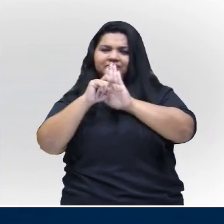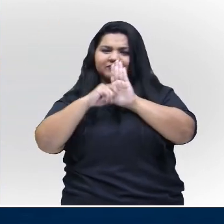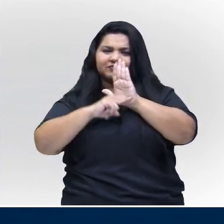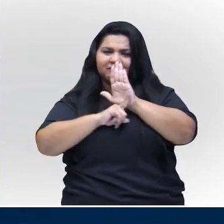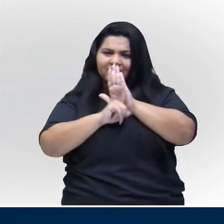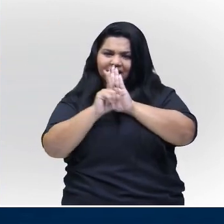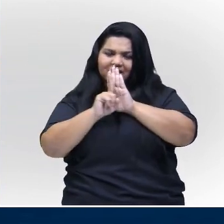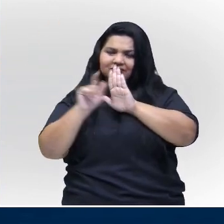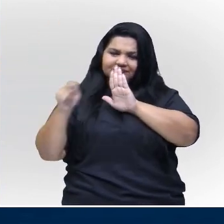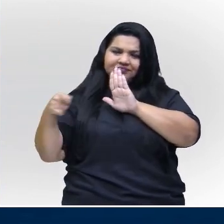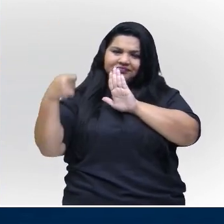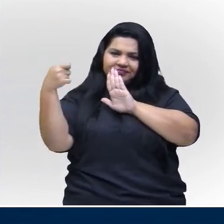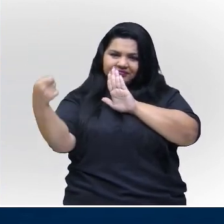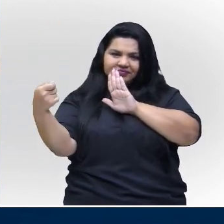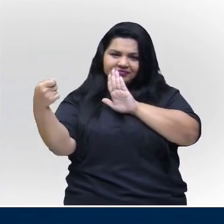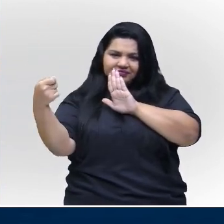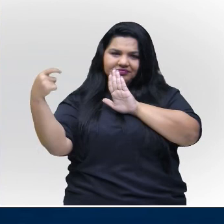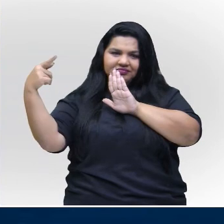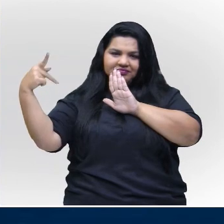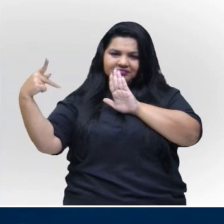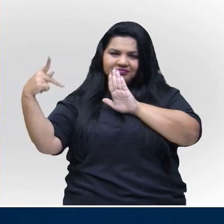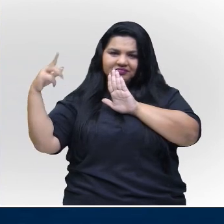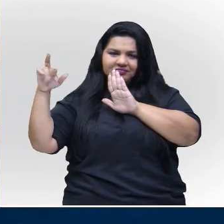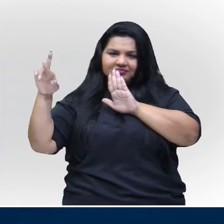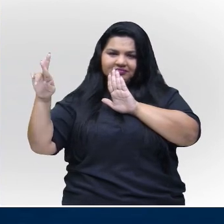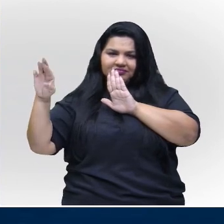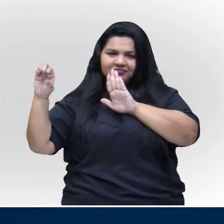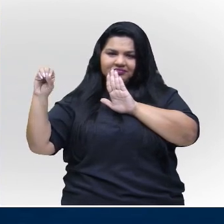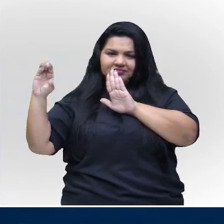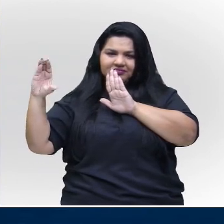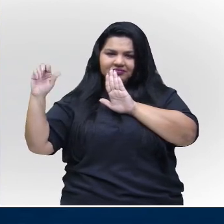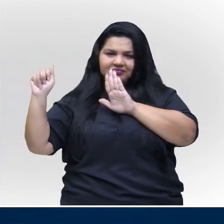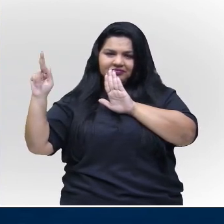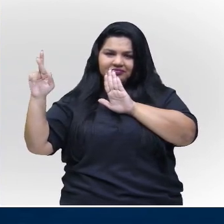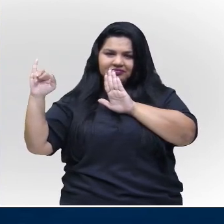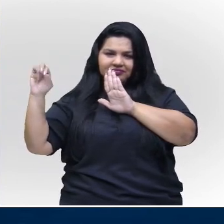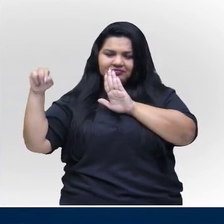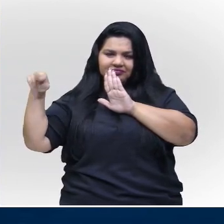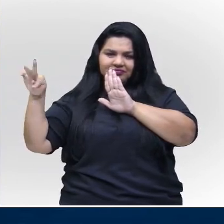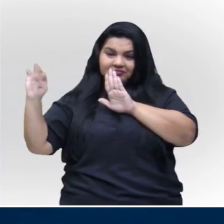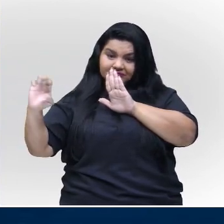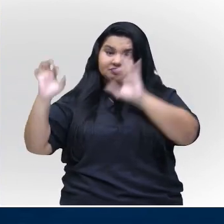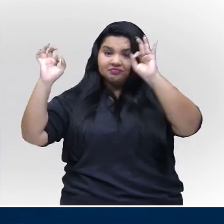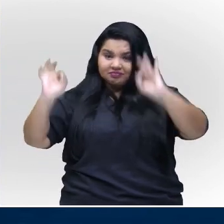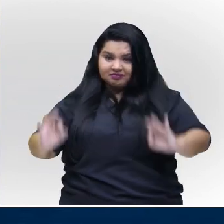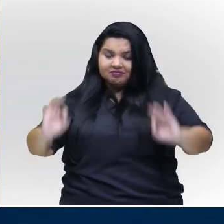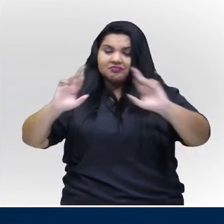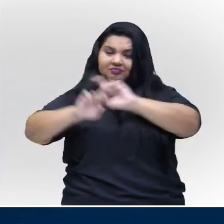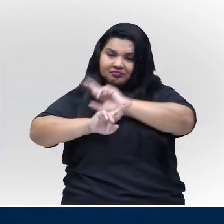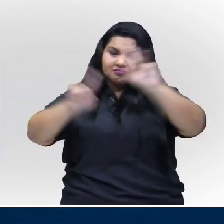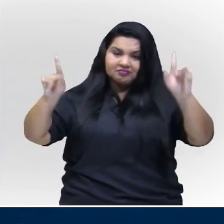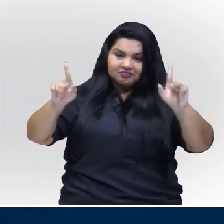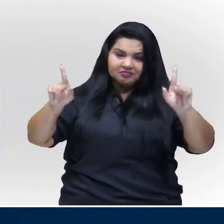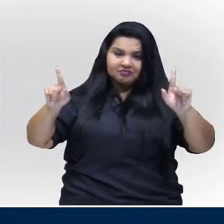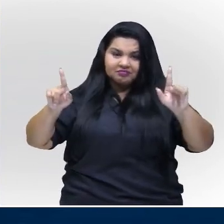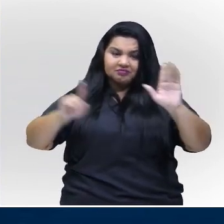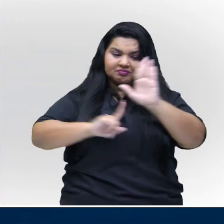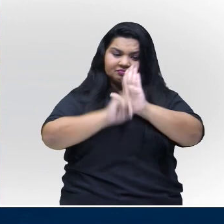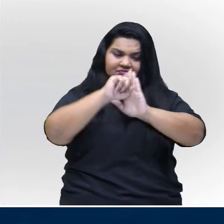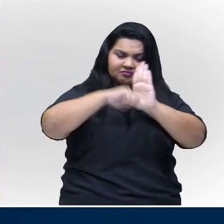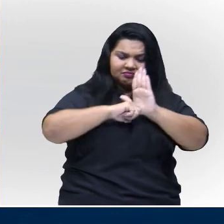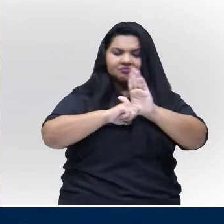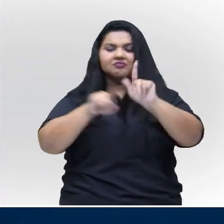material genético da célula e ele vai ficar todo espalhado aí no citoplasma, certo? Então a gente tem aí a diferença de procariontes